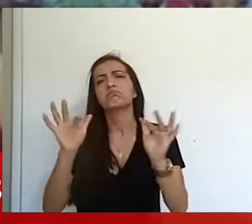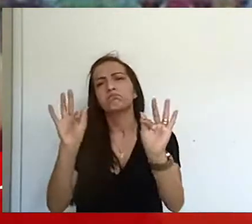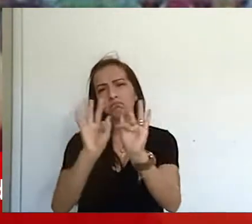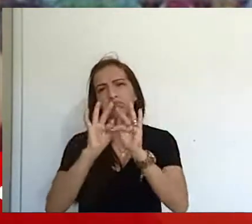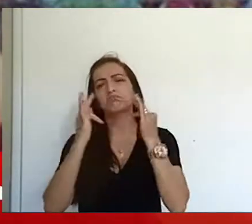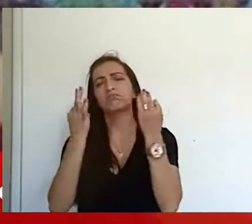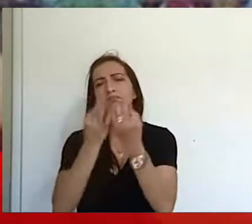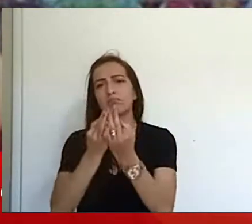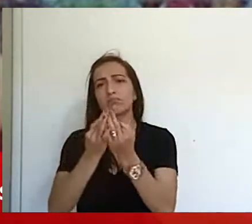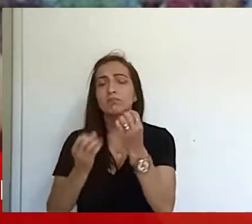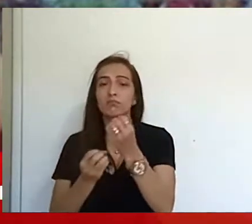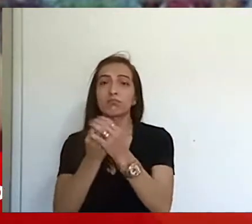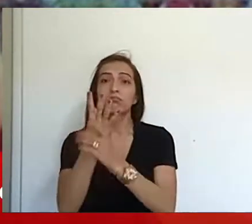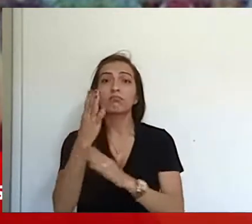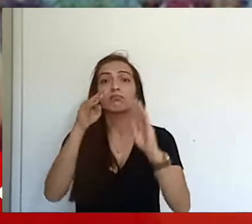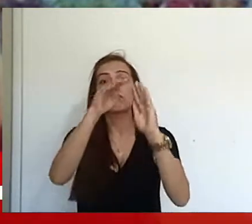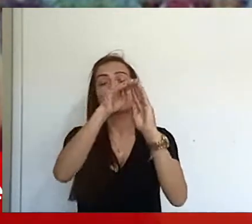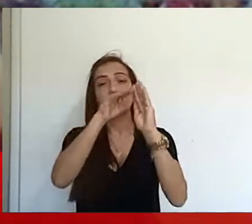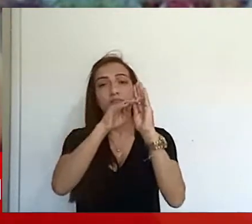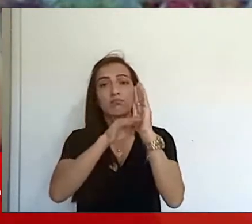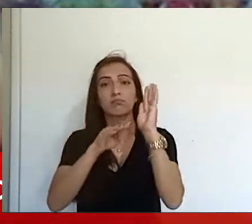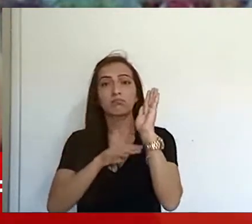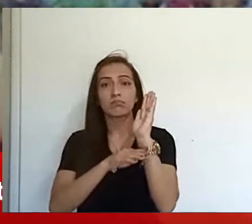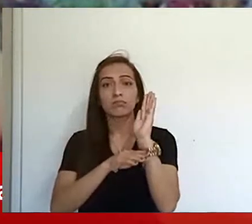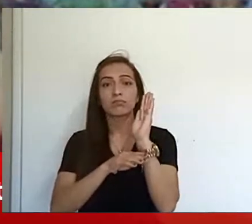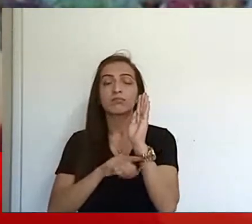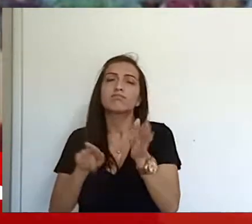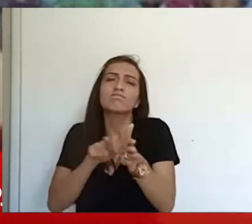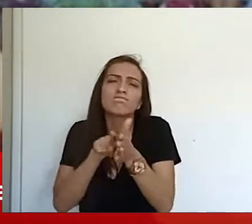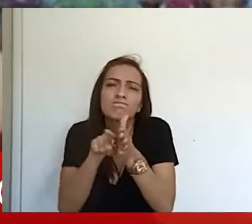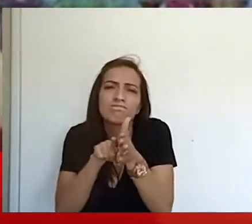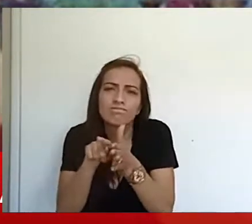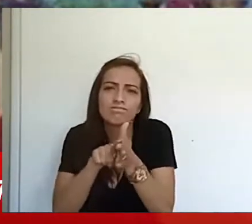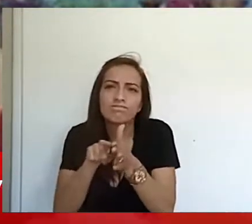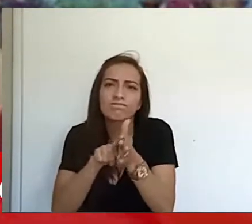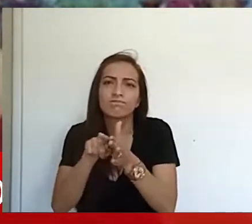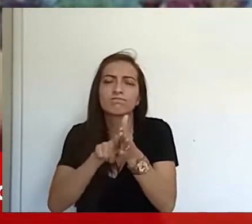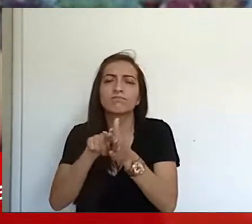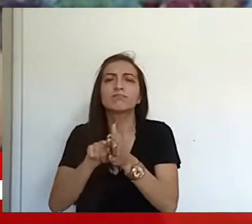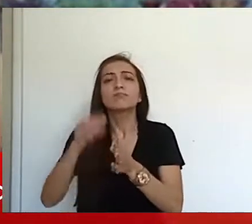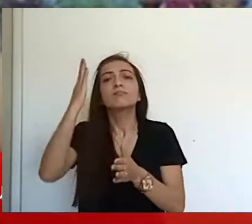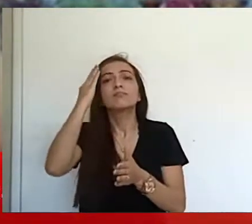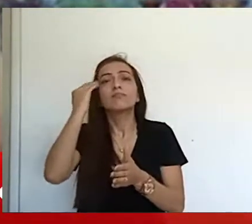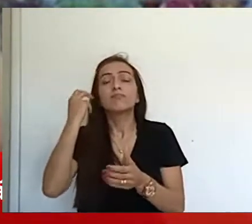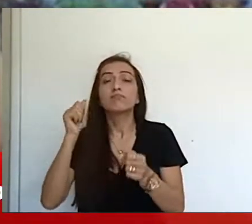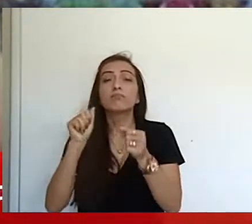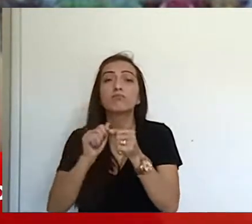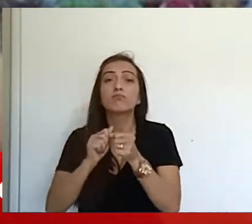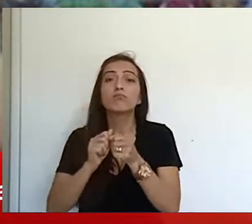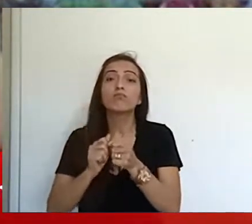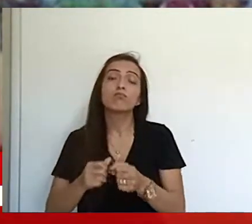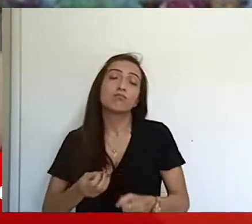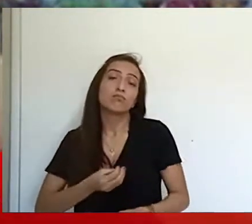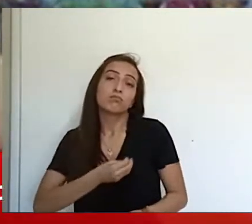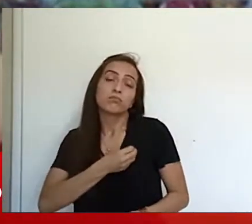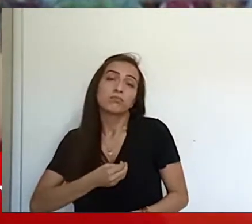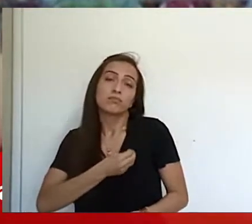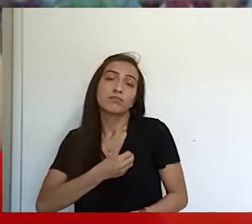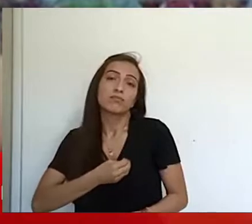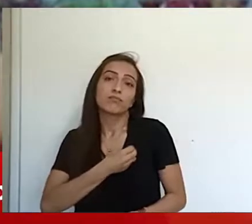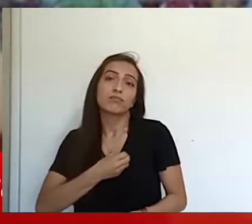de pesquisas, né? Instrumentos de pesquisa para saber como eles estão vivendo, se a pandemia